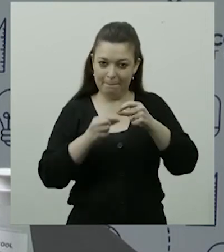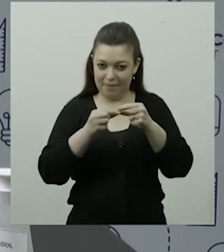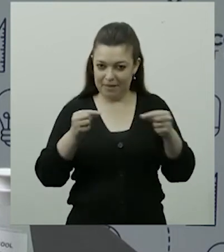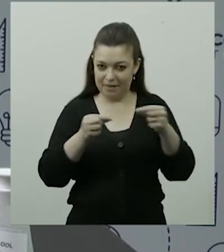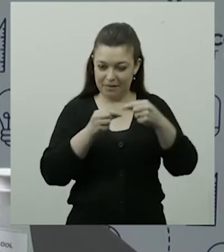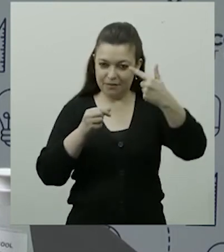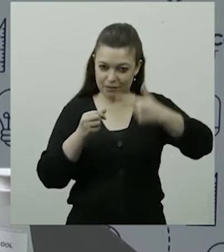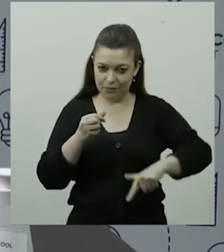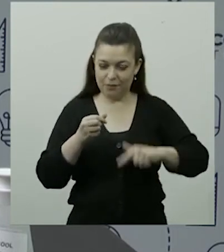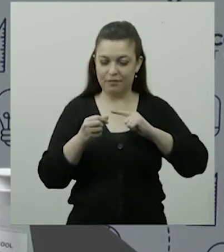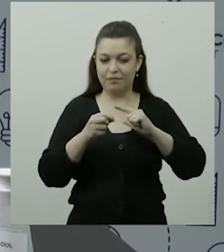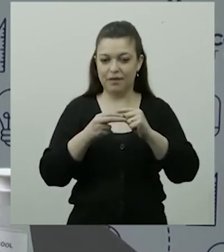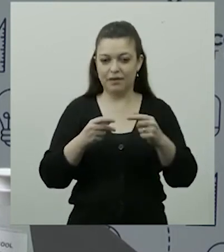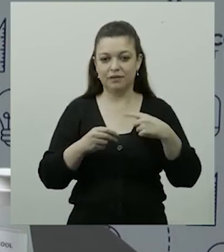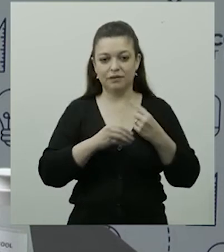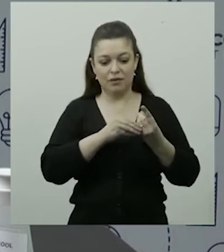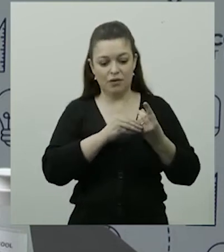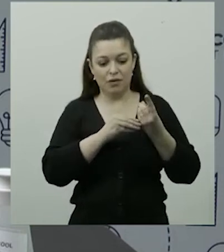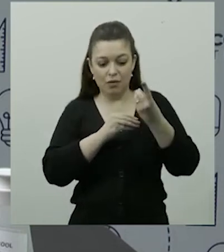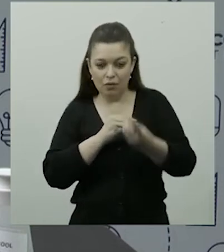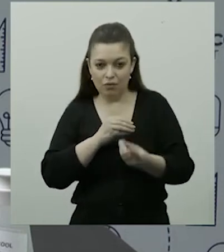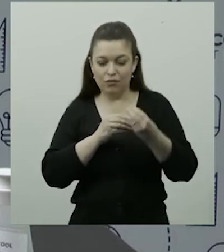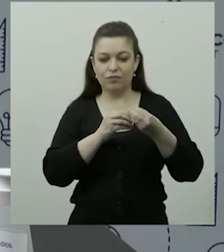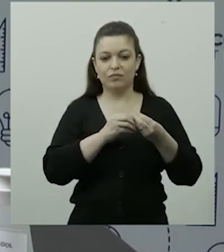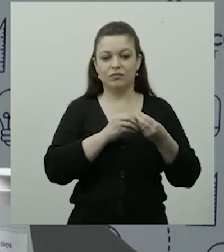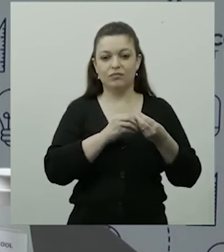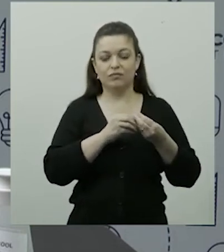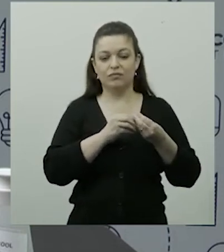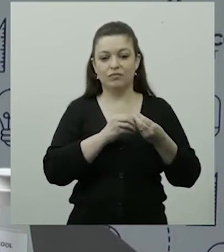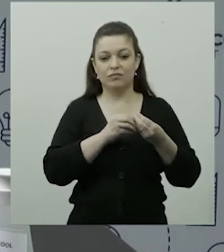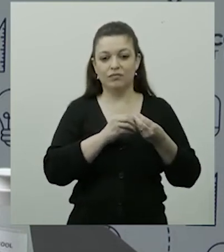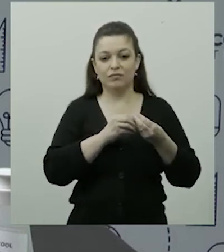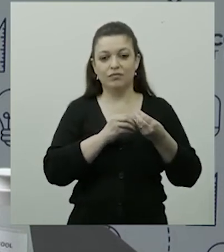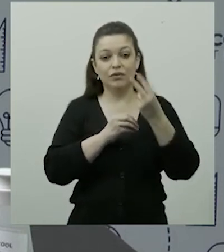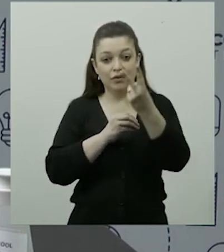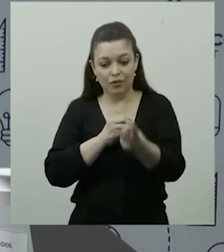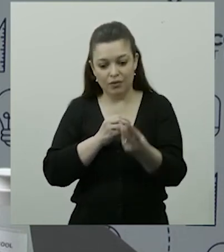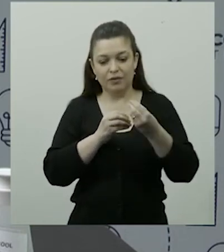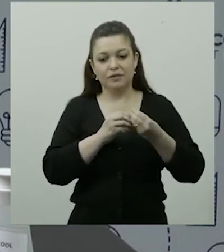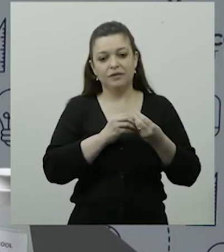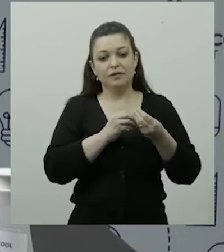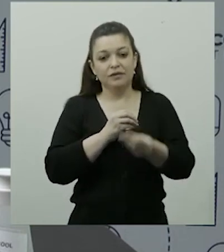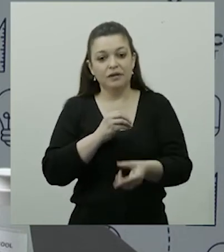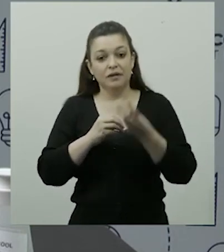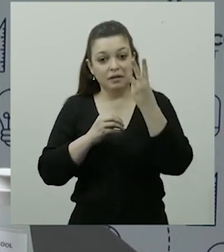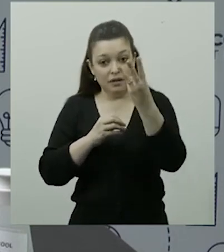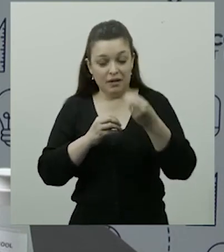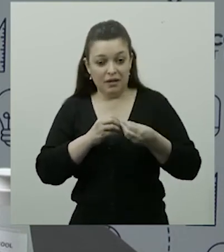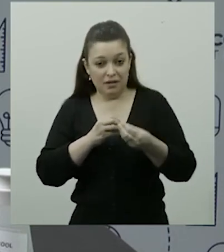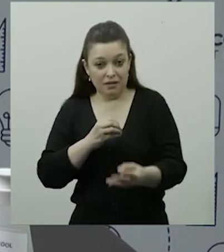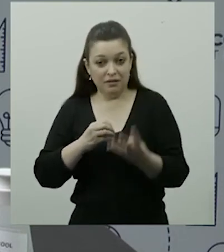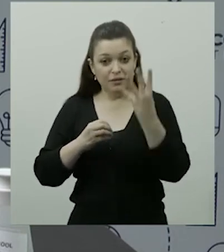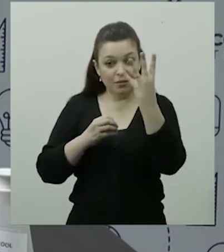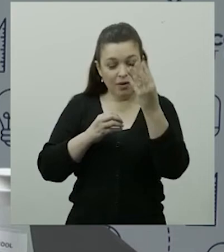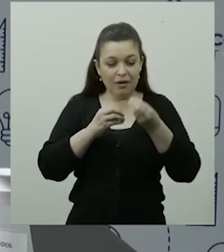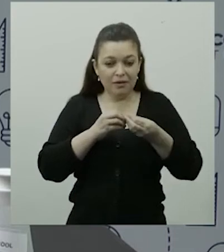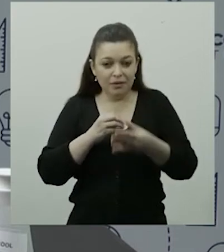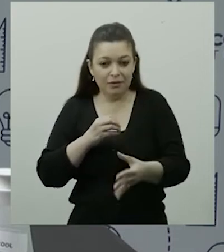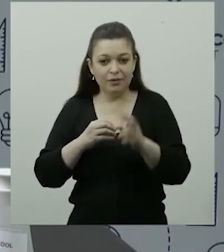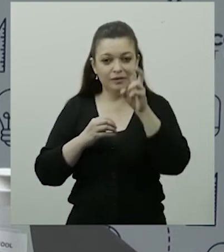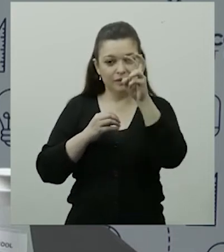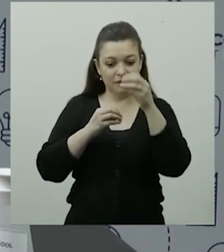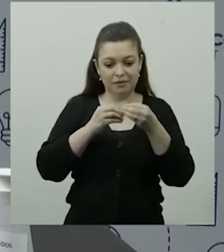1, 2, 3. 3,